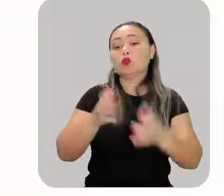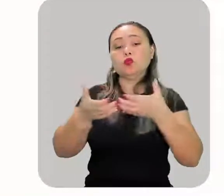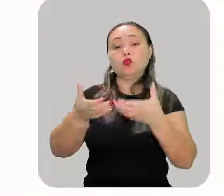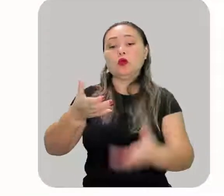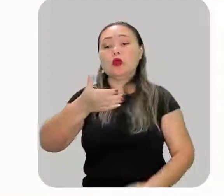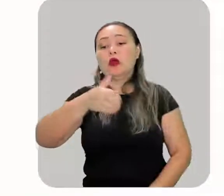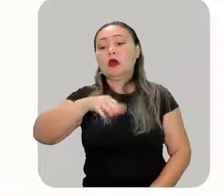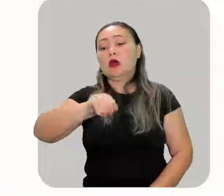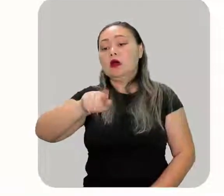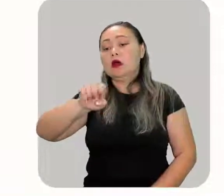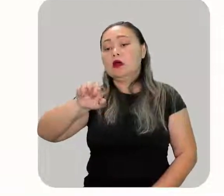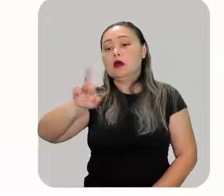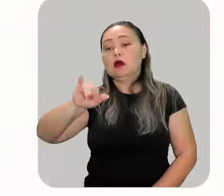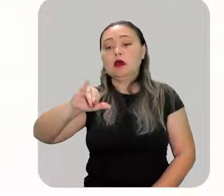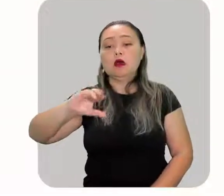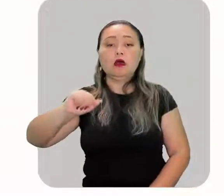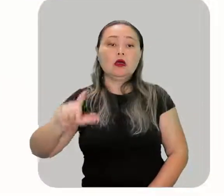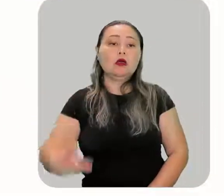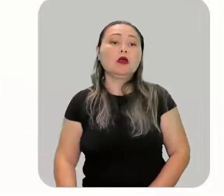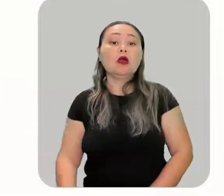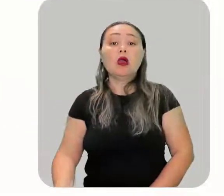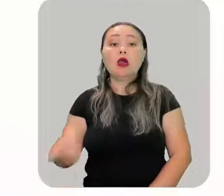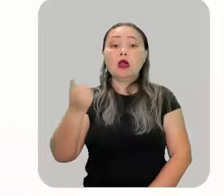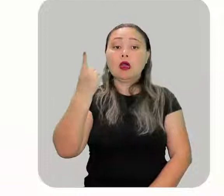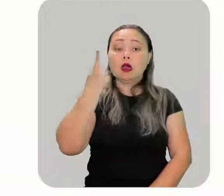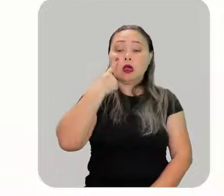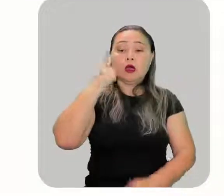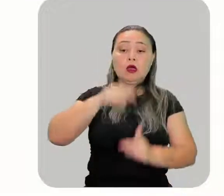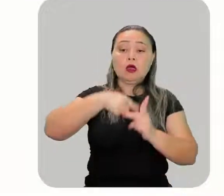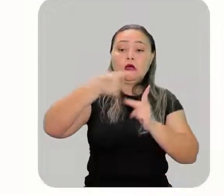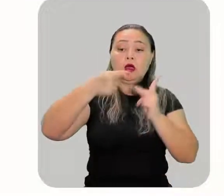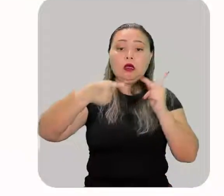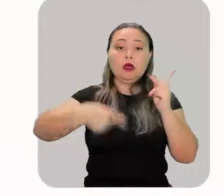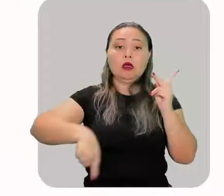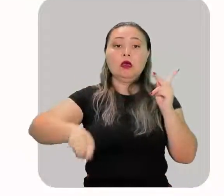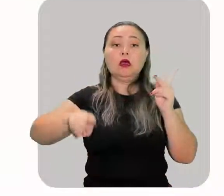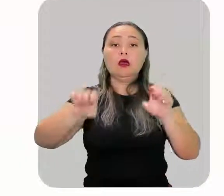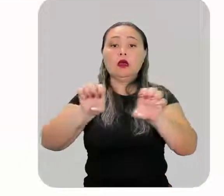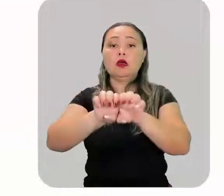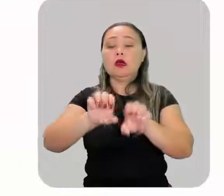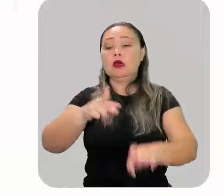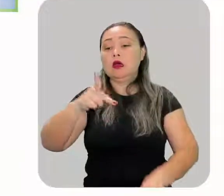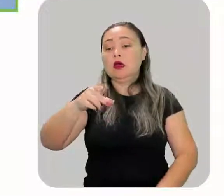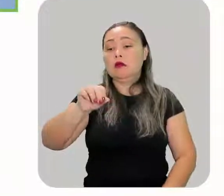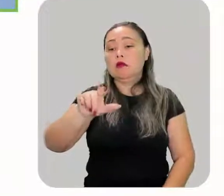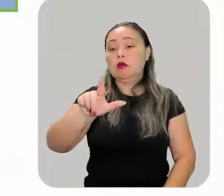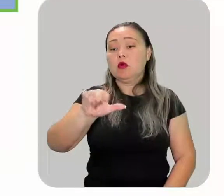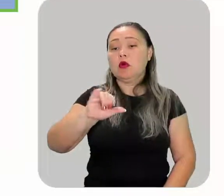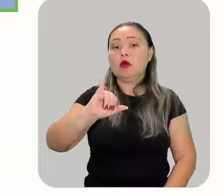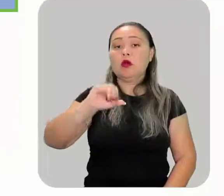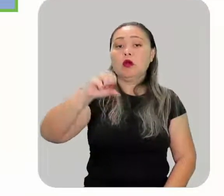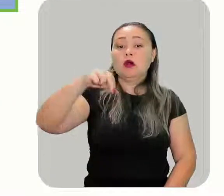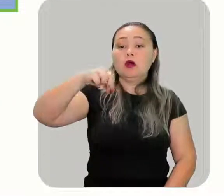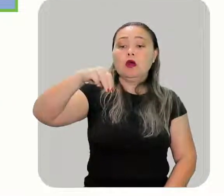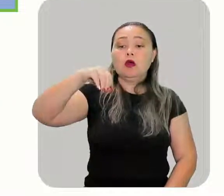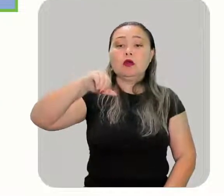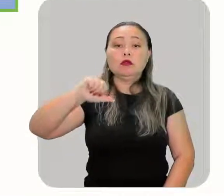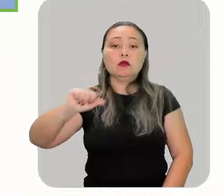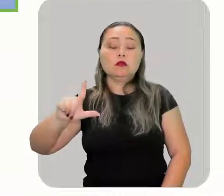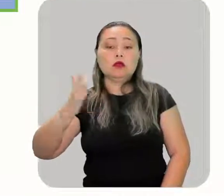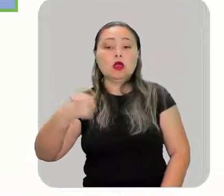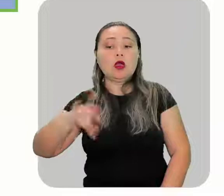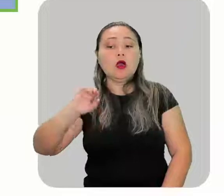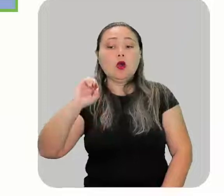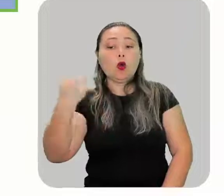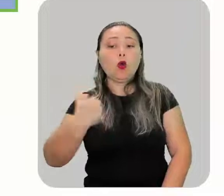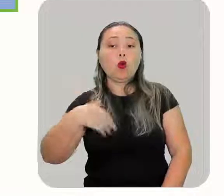ver. Olha lá. Raiz de uma equação polinomial ou algébrica. Aí eu